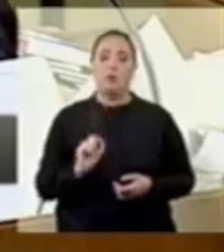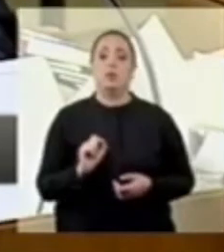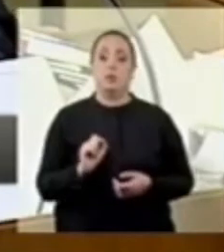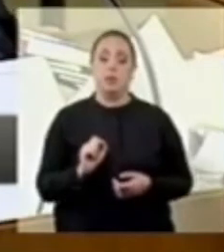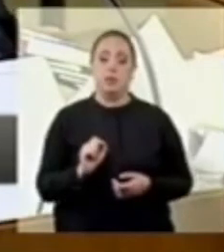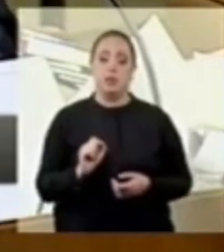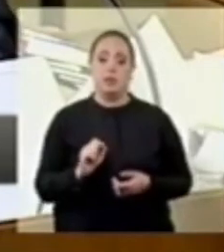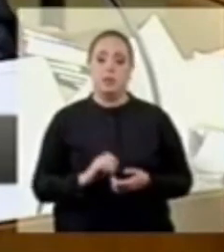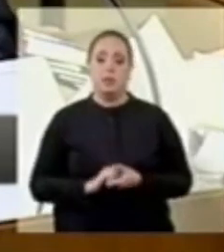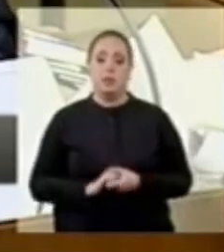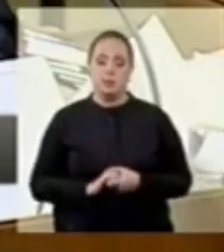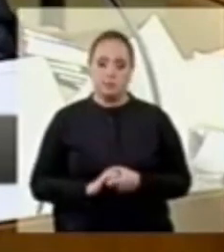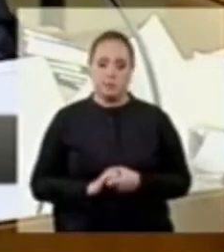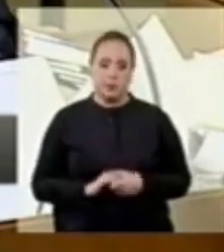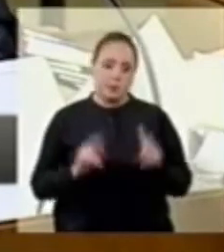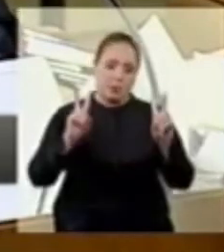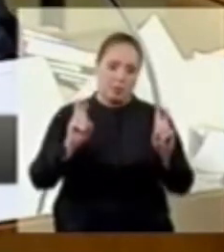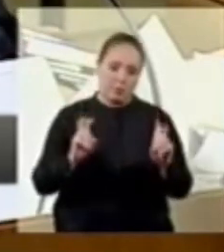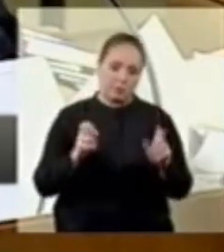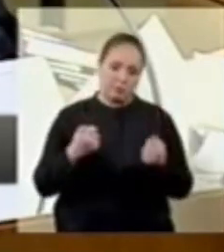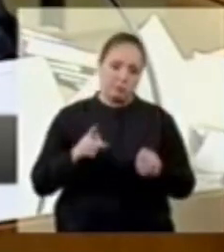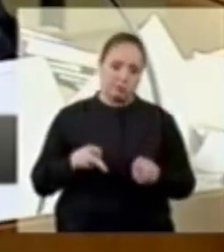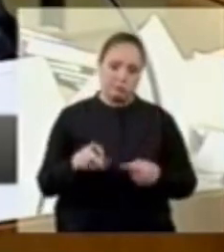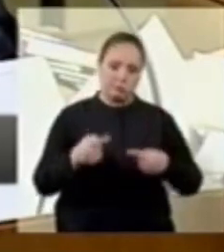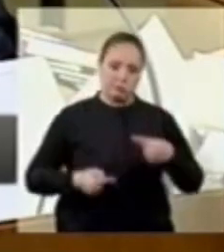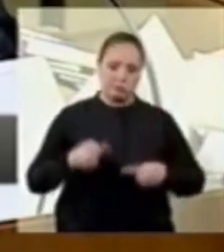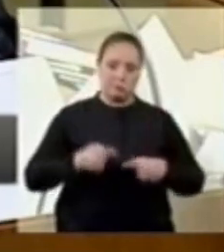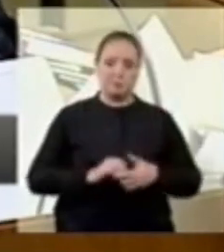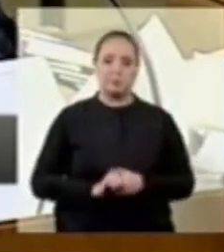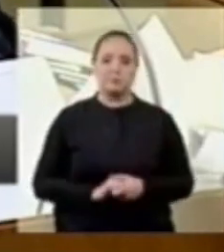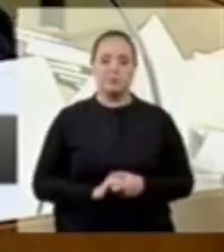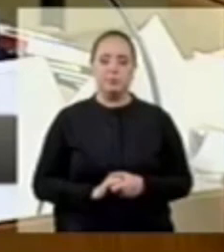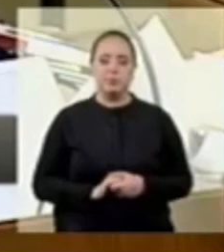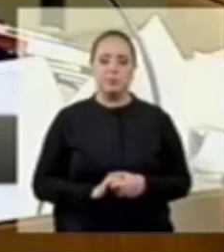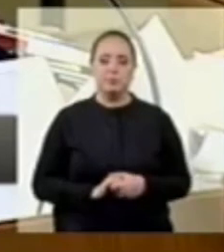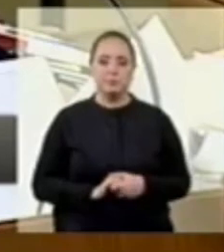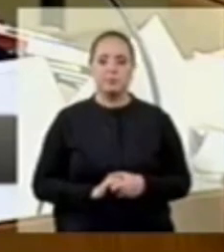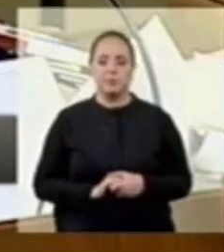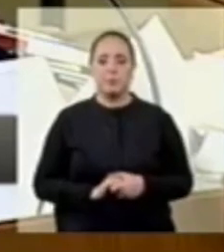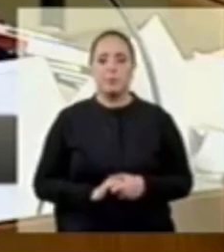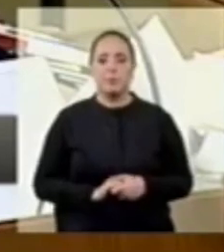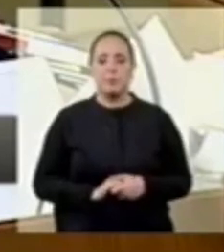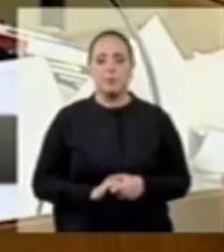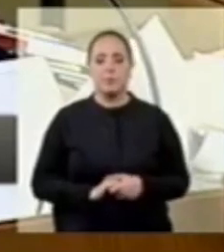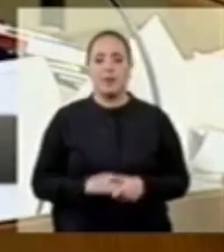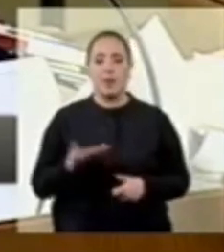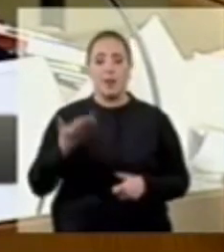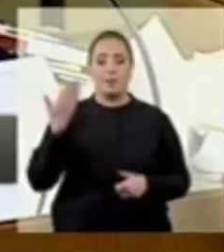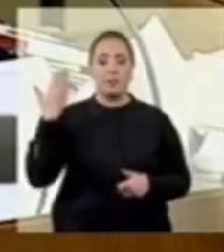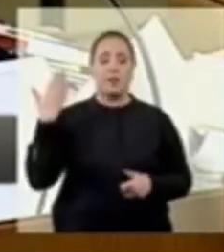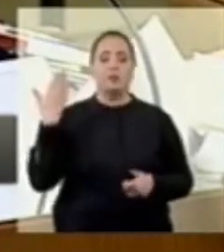e previsível essa questão os antecedentes dessa controvérsia é na